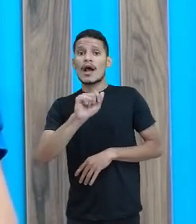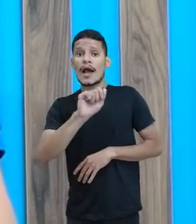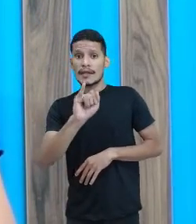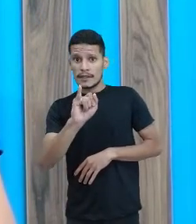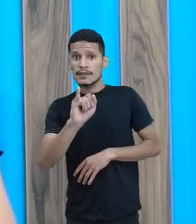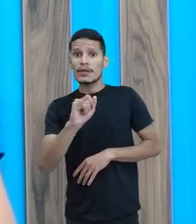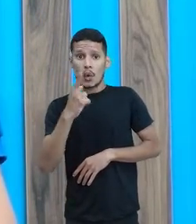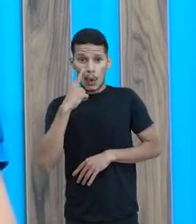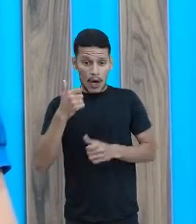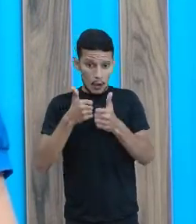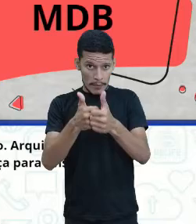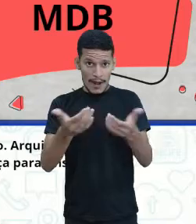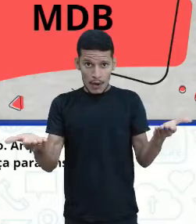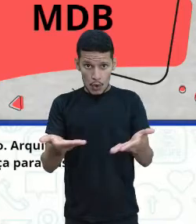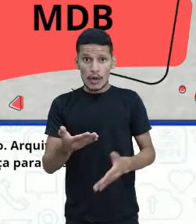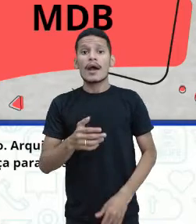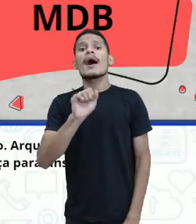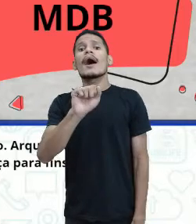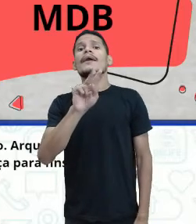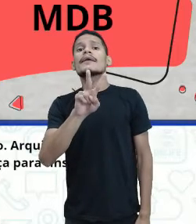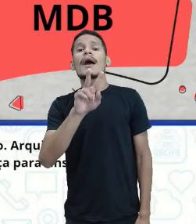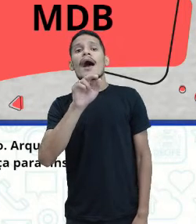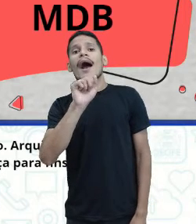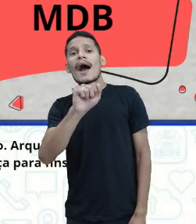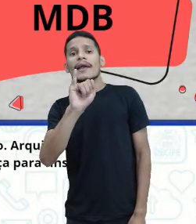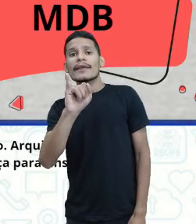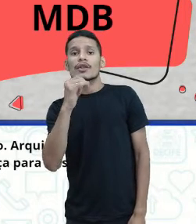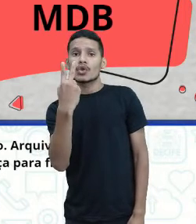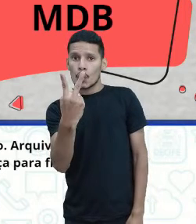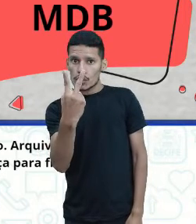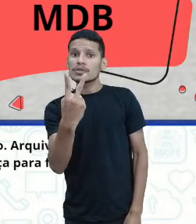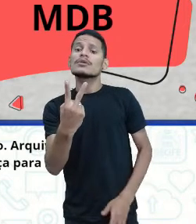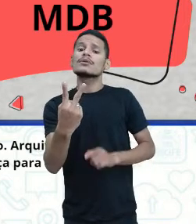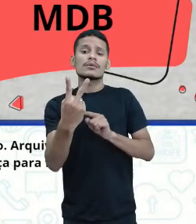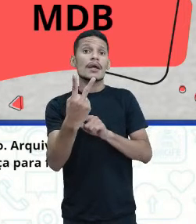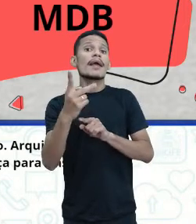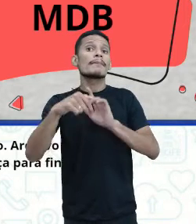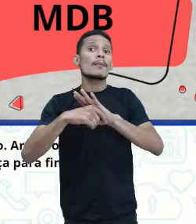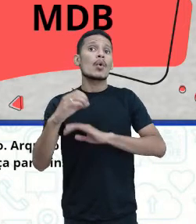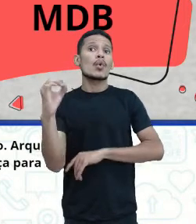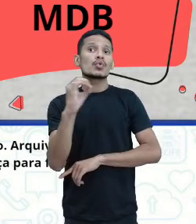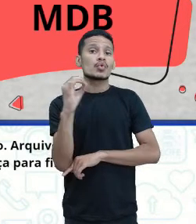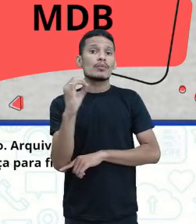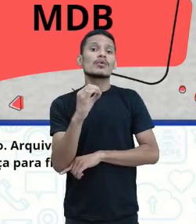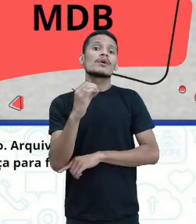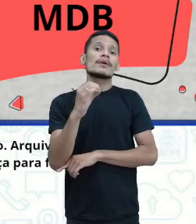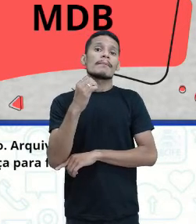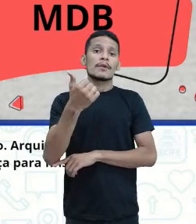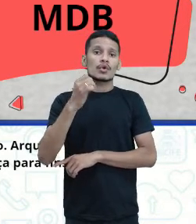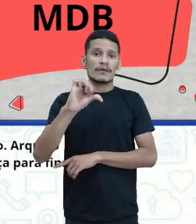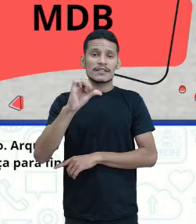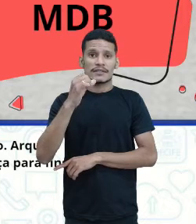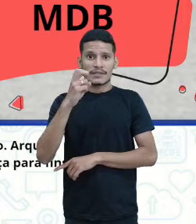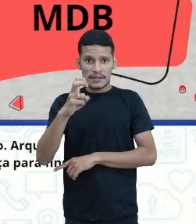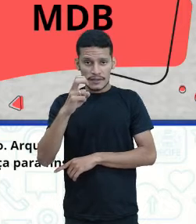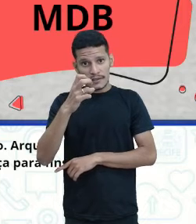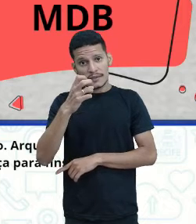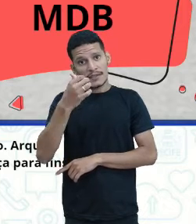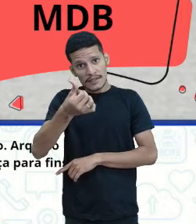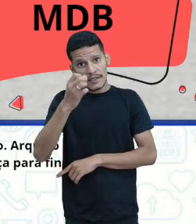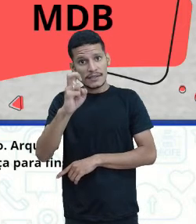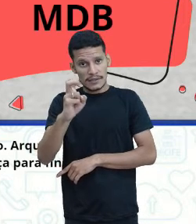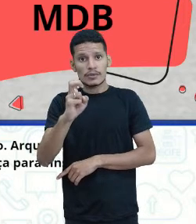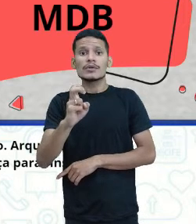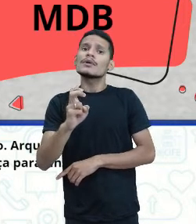institucionais, então vamos acompanhar o próximo ato institucional, foi o número 2, o 2 já foi em outubro de 65, né, um pouco mais de um ano depois.